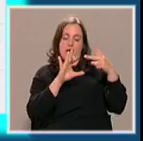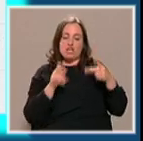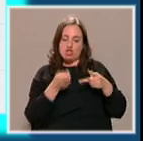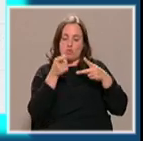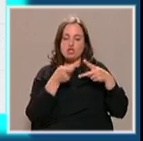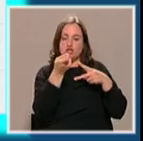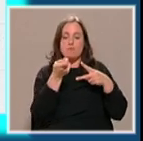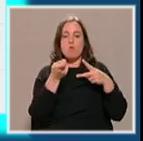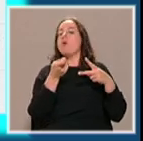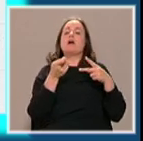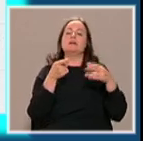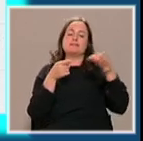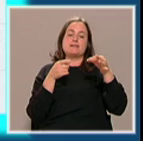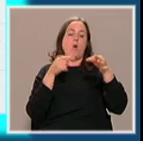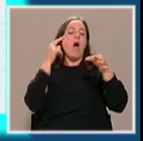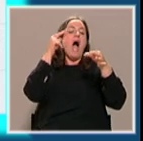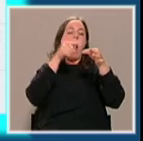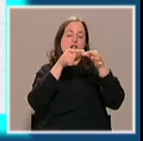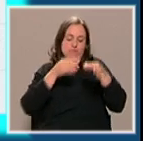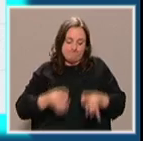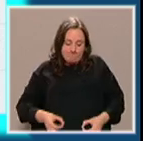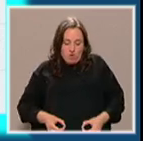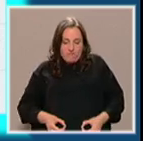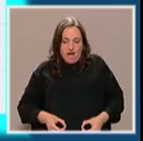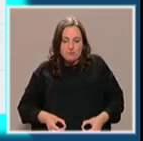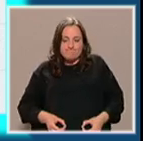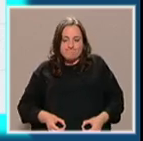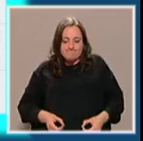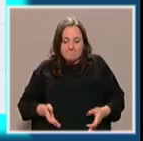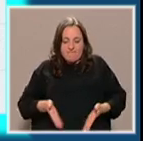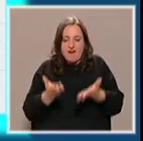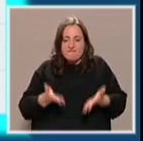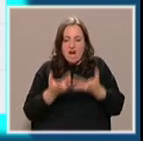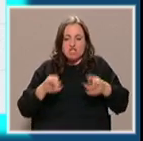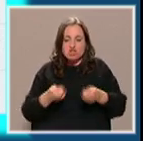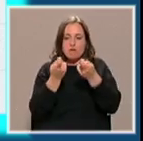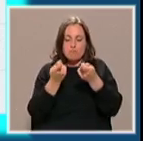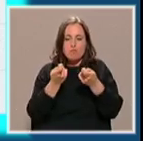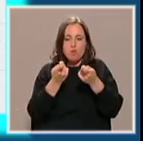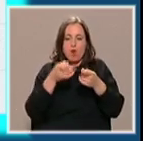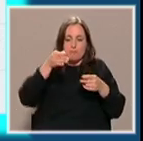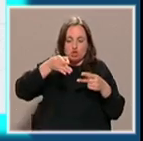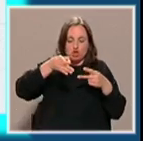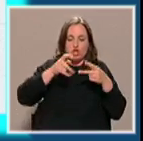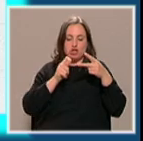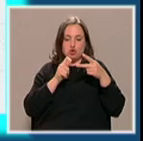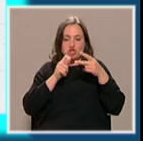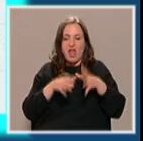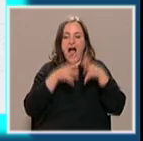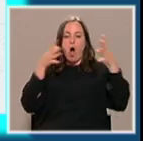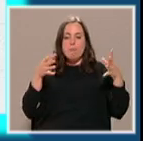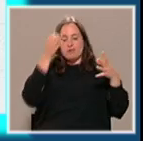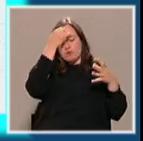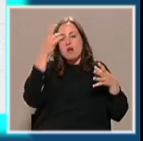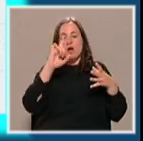suas células-alvo, os ovários, estimulando-os, aumentando assim a produção de estrogénios e progesterona. Não esquecer, embora